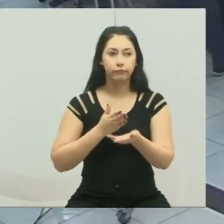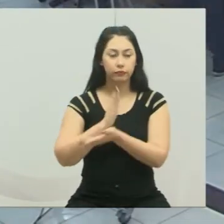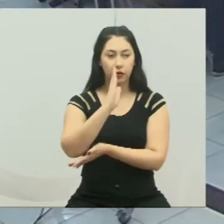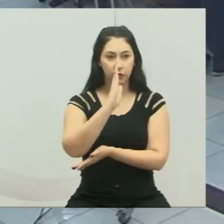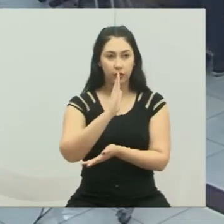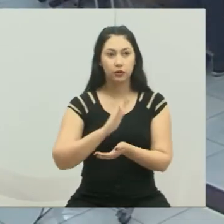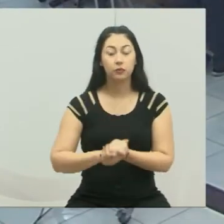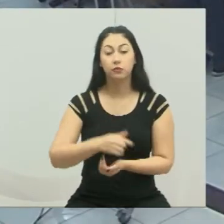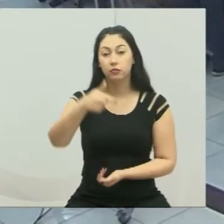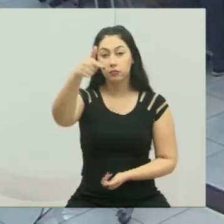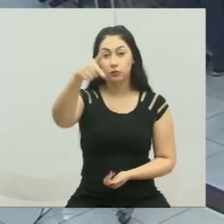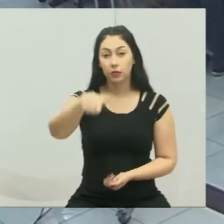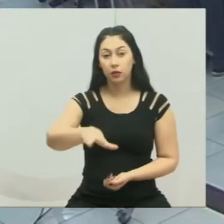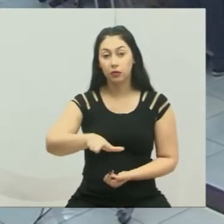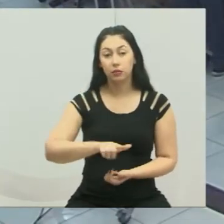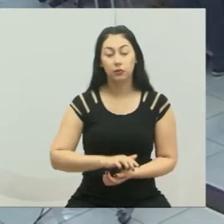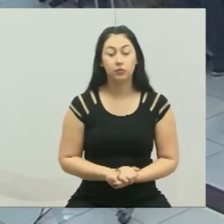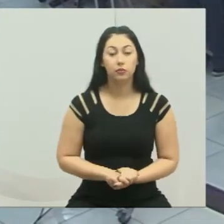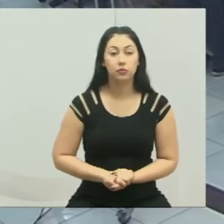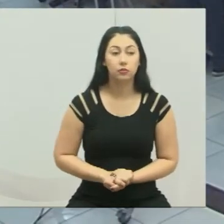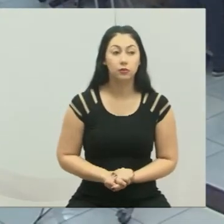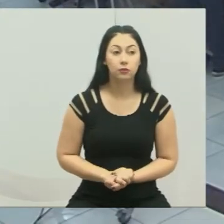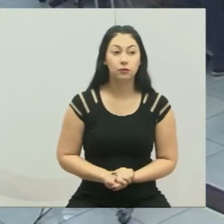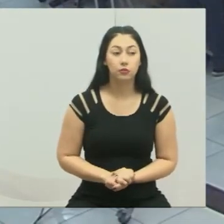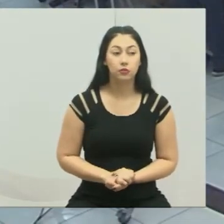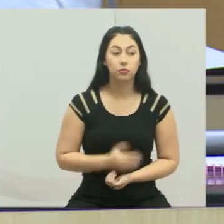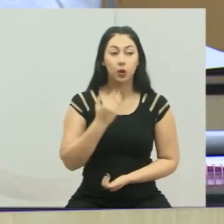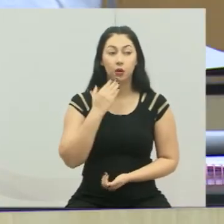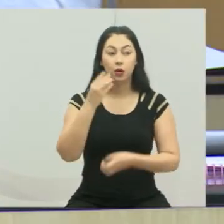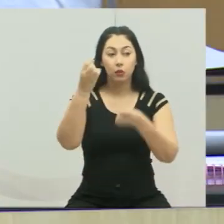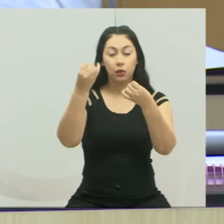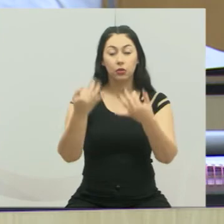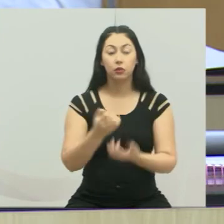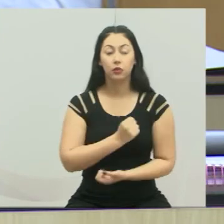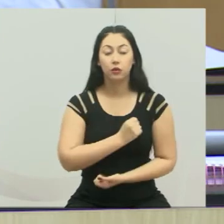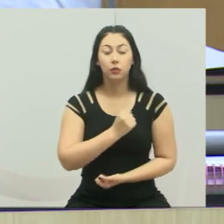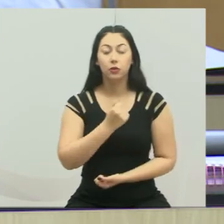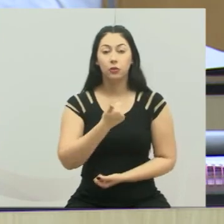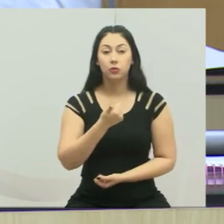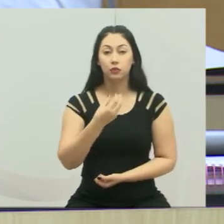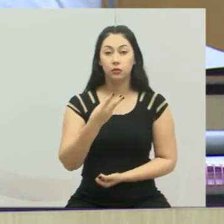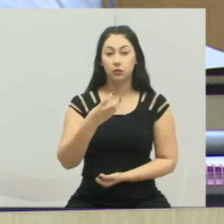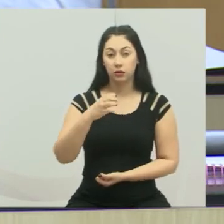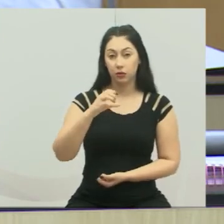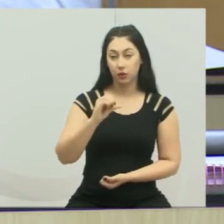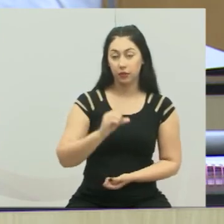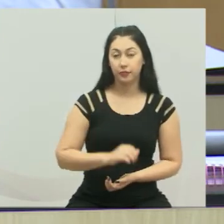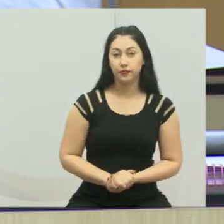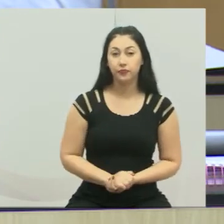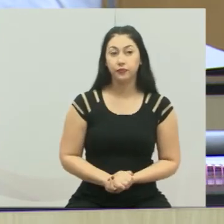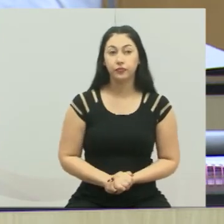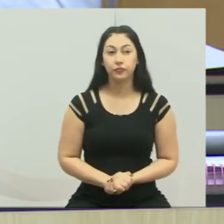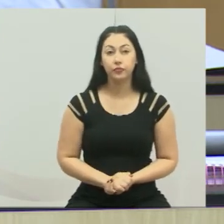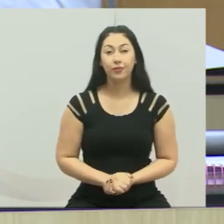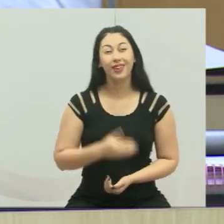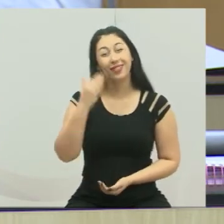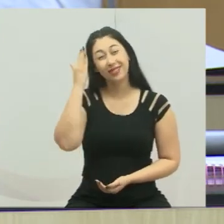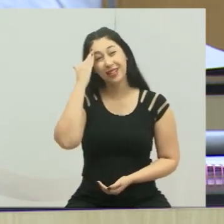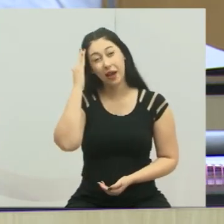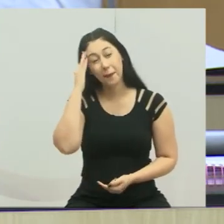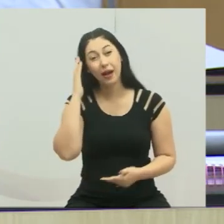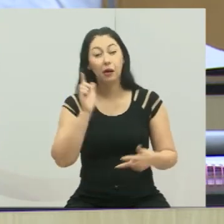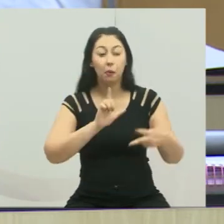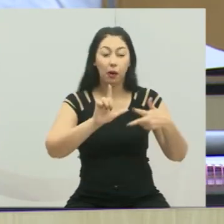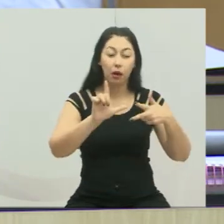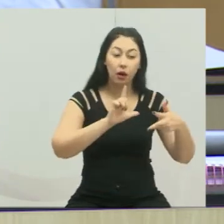aprovado. Próximo pedido de informações. Pedido de informação número 139. Considerando a prerrogativa do Legislativo em fiscalizar